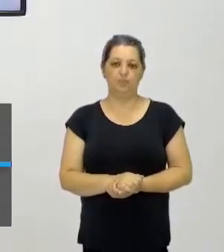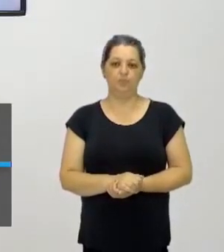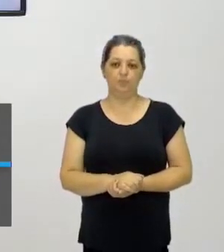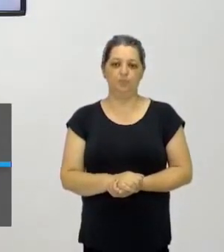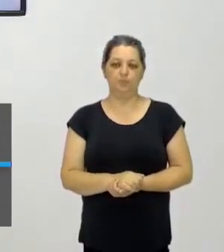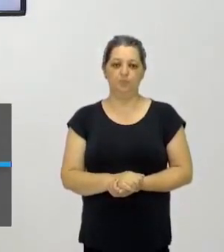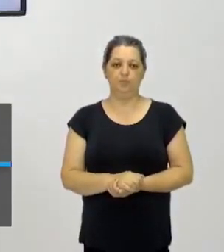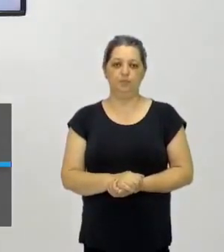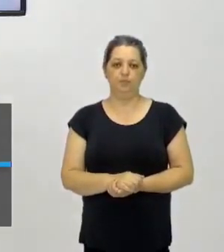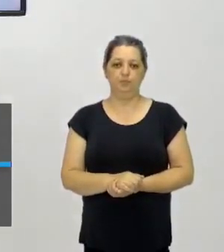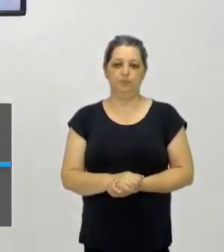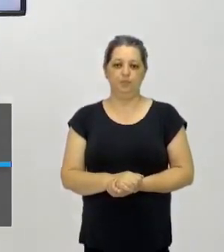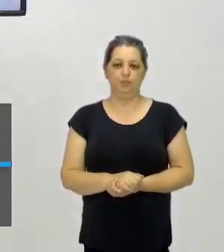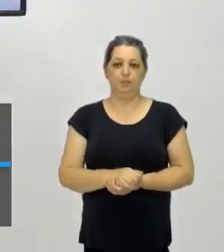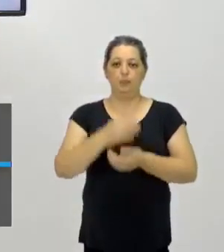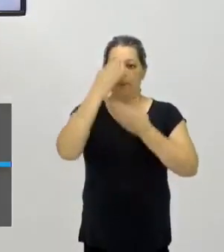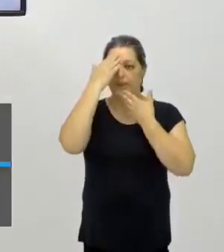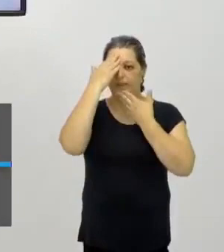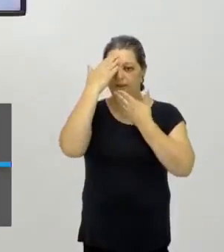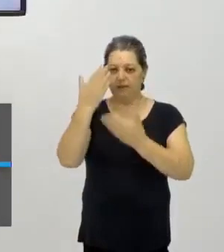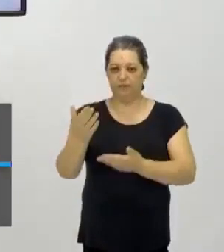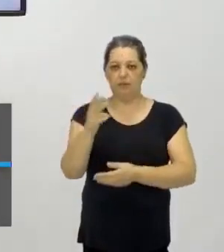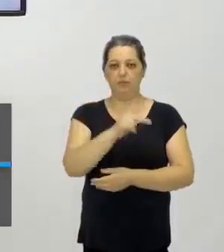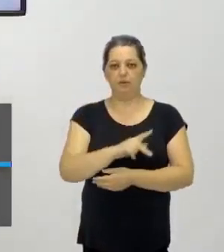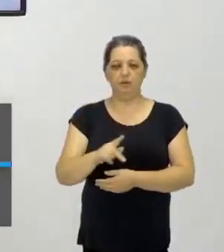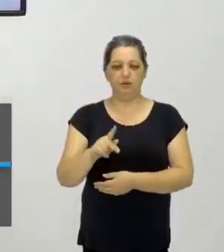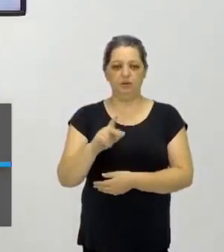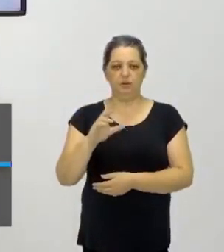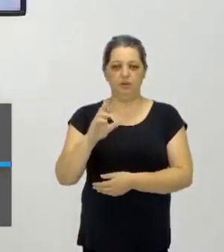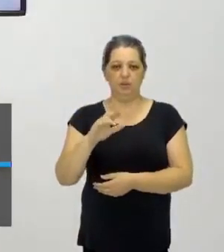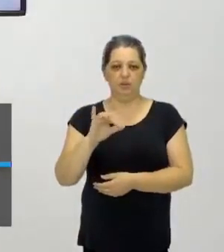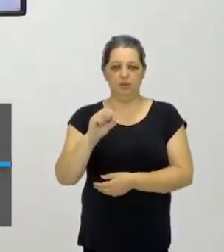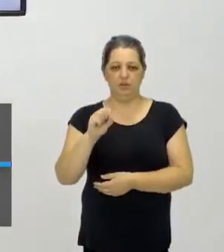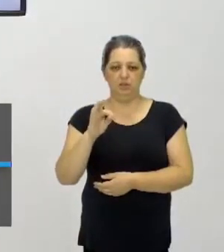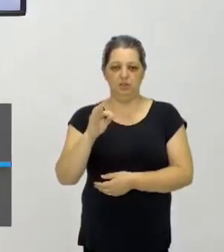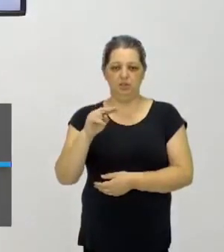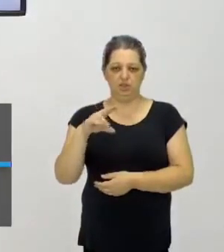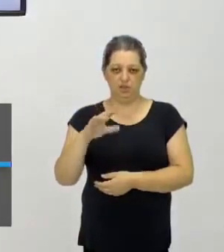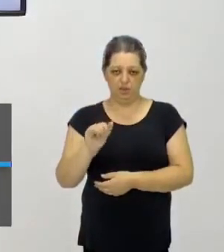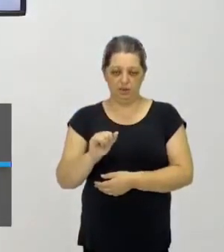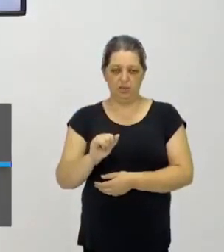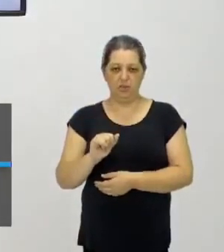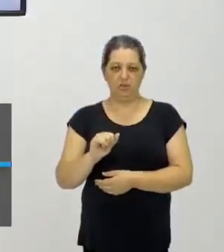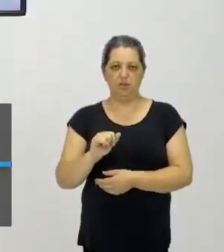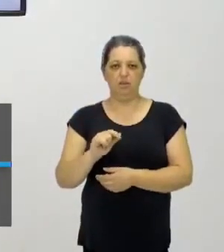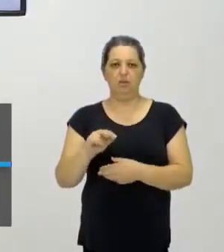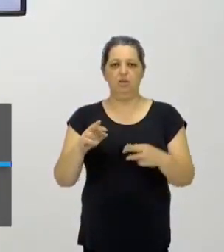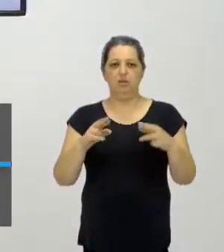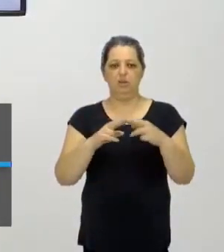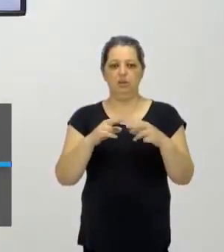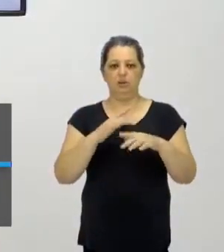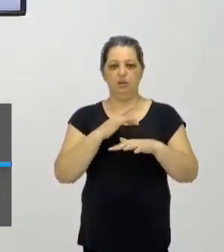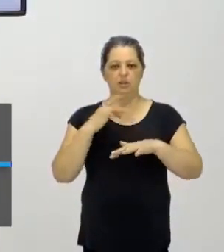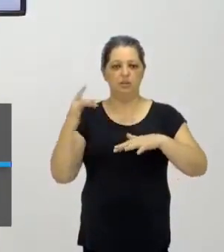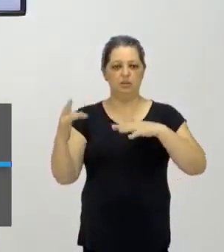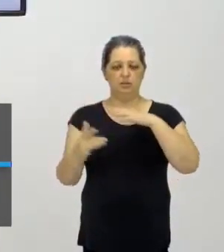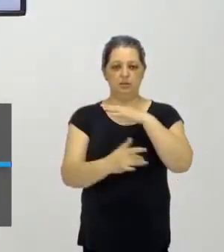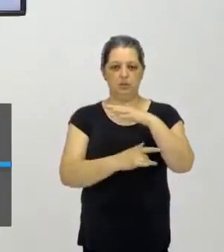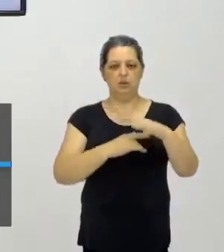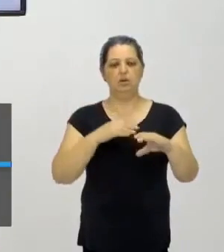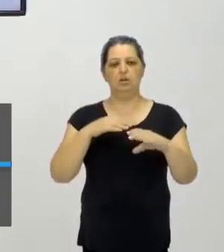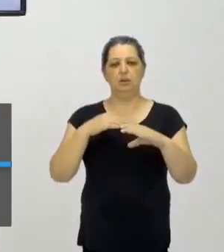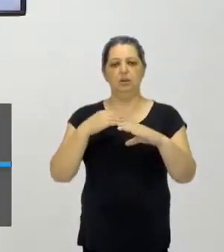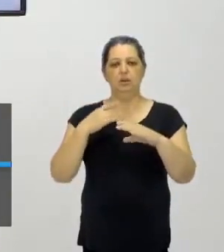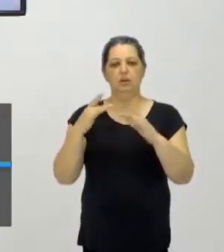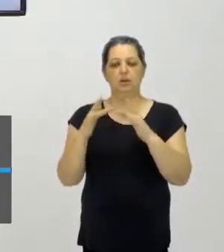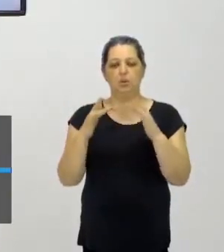Legal, that's it. Ok. Agradecer a professora Cristina, que entrou em contato pela rede social, lá no Instagram, vai aparecer aí embaixo para vocês durante a